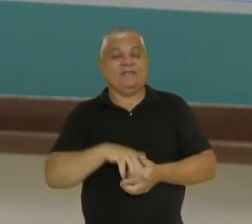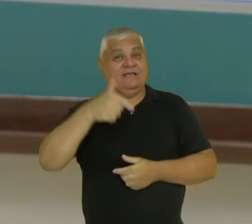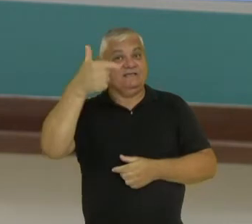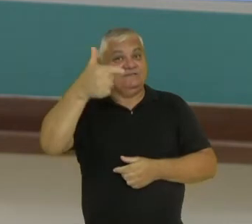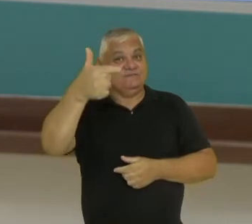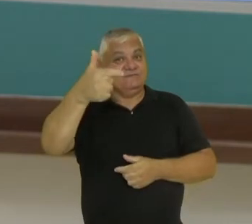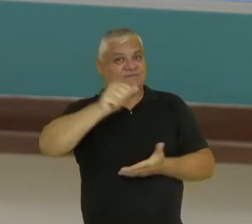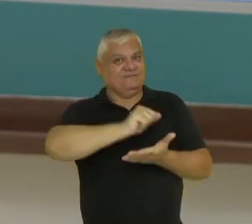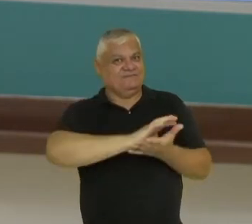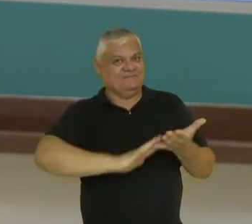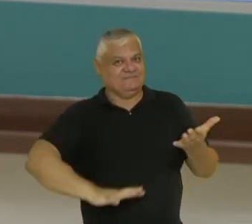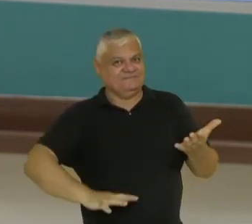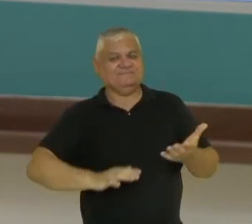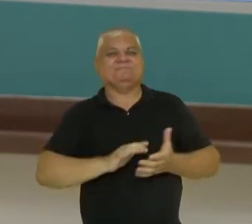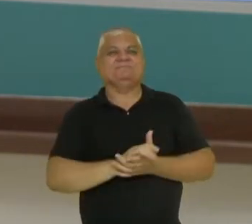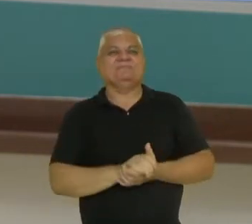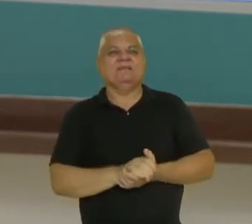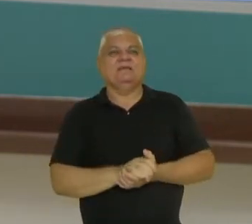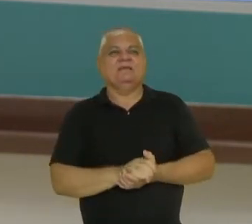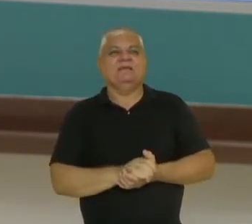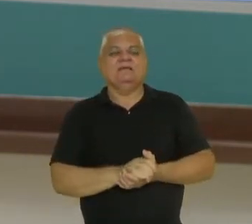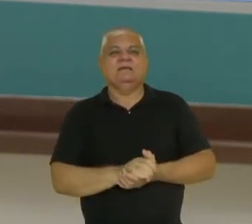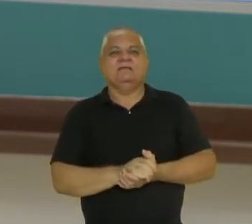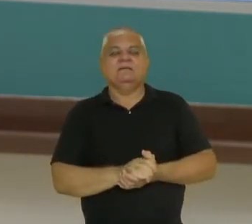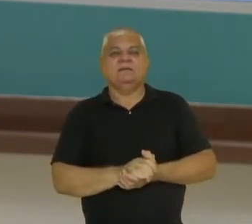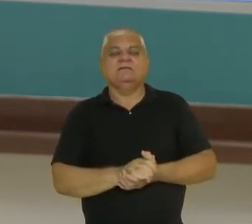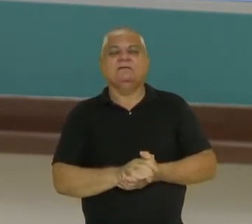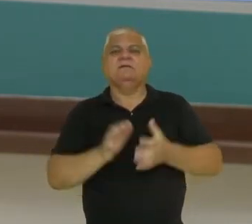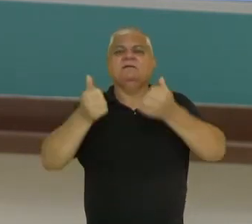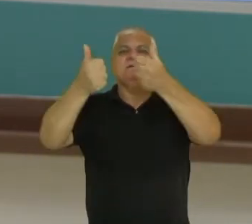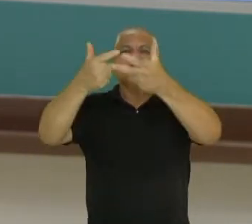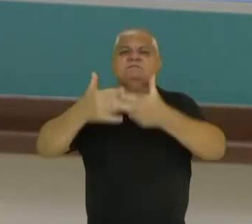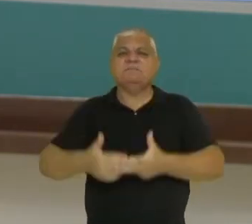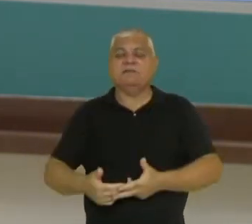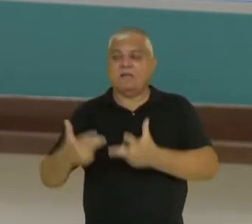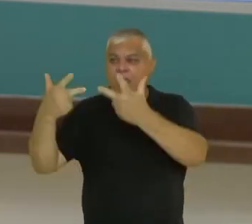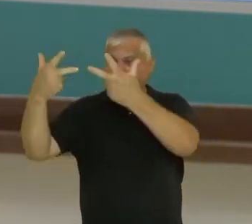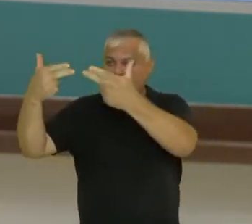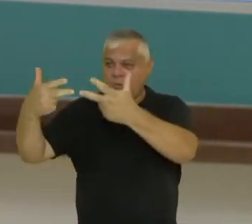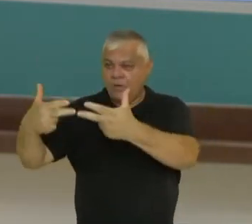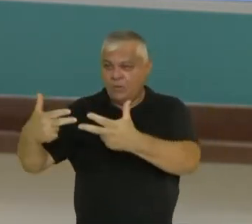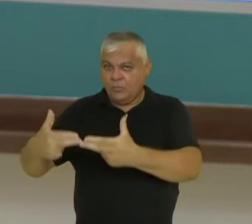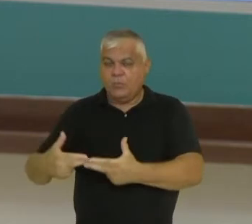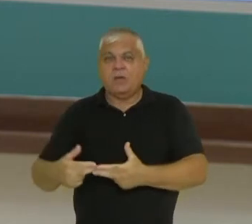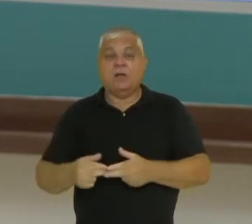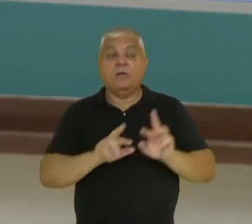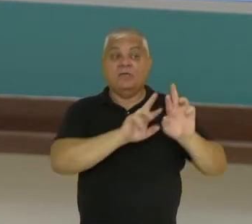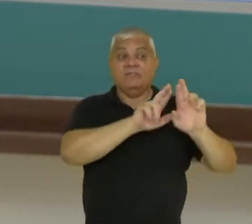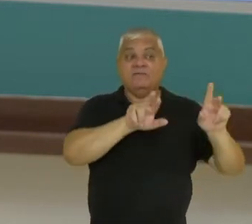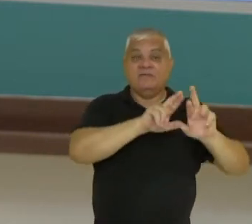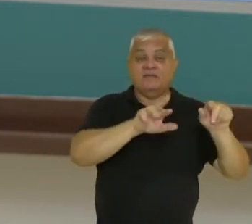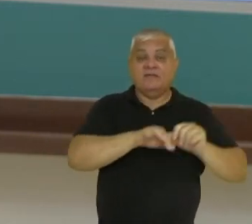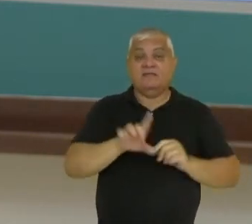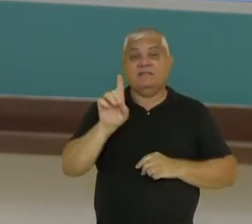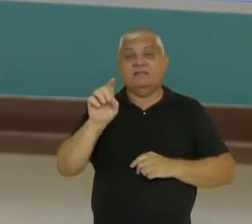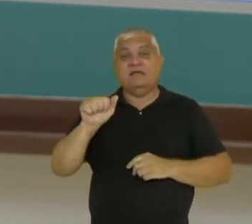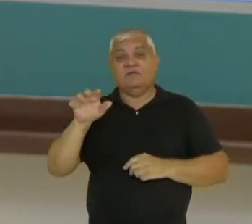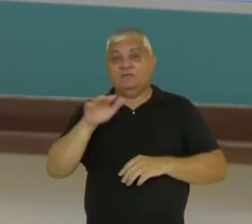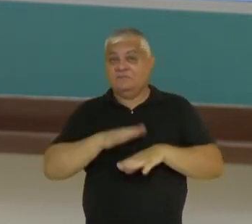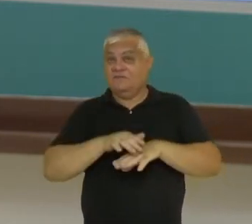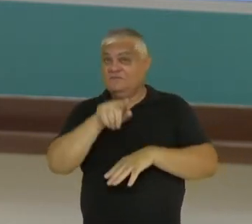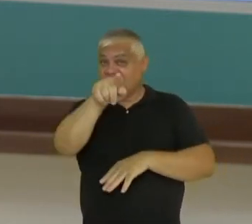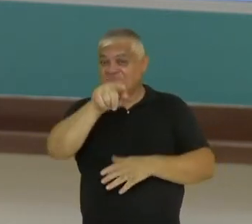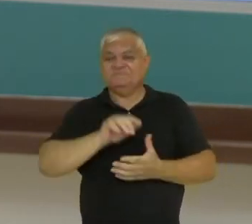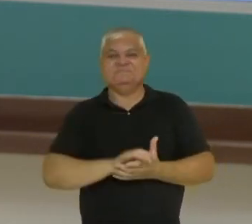Vamos fazer a atividade 2 agora? Cite as semelhanças e as diferenças entre o modelo atômico de Thomson e de Dalton. Agora é com